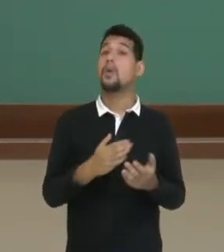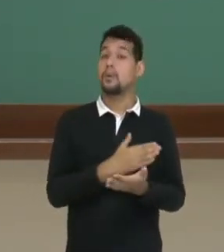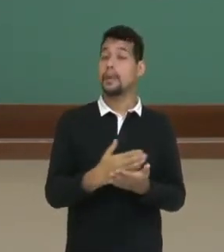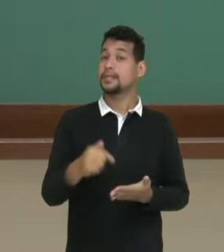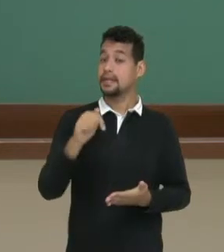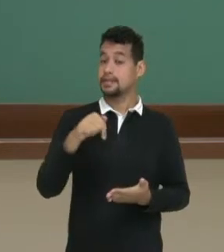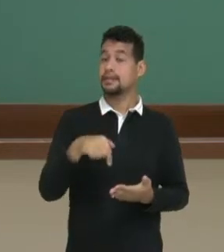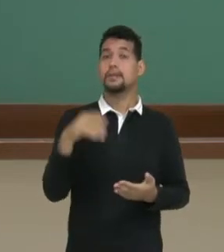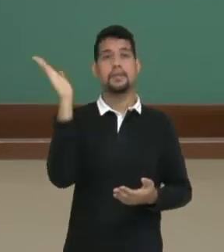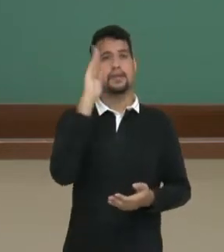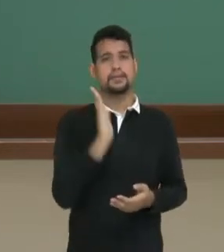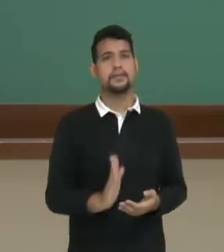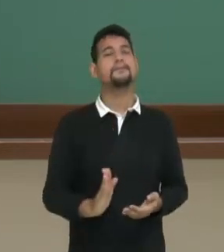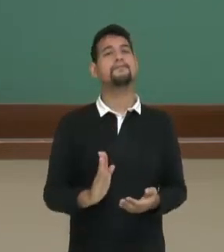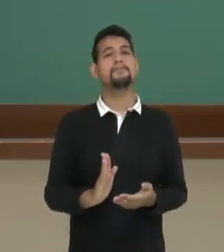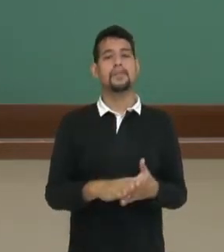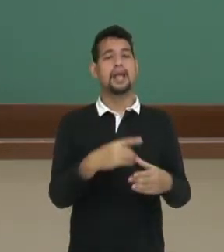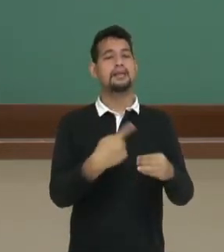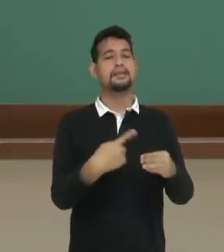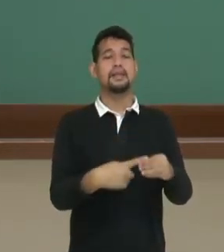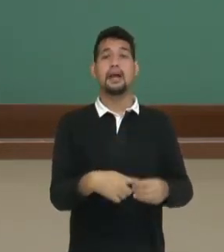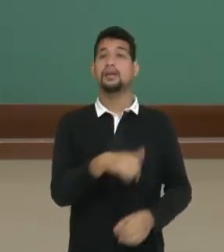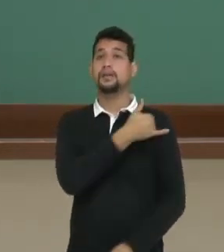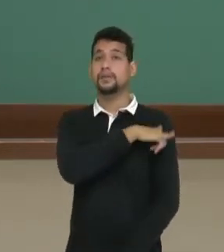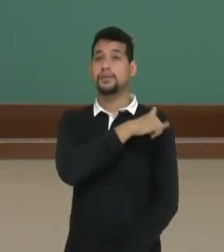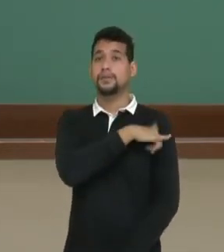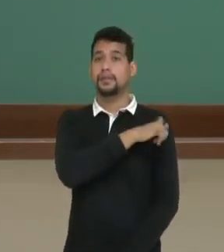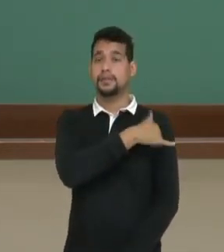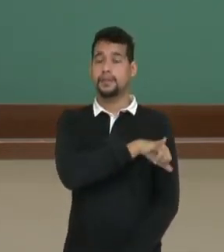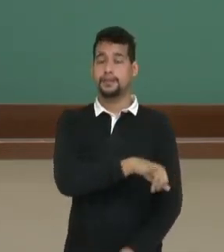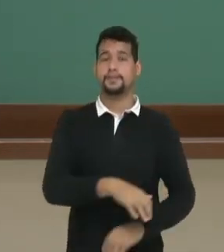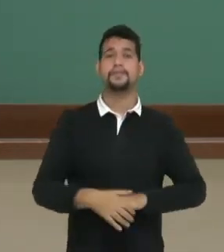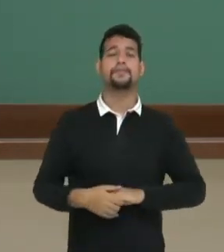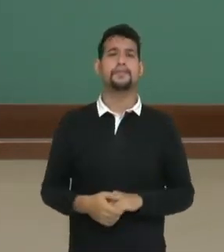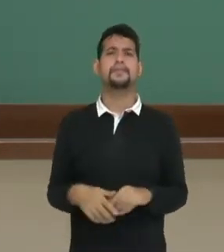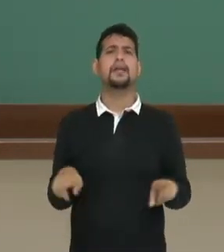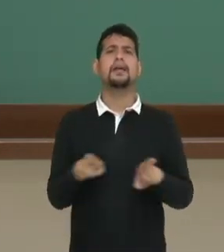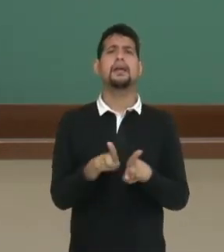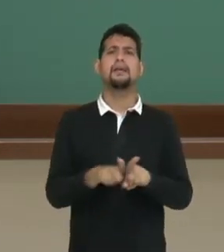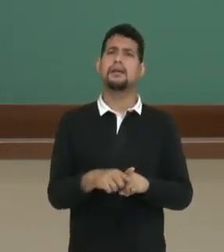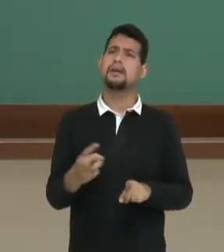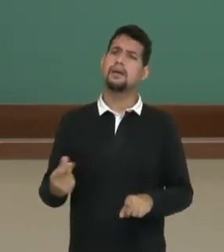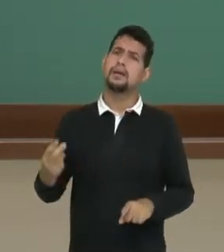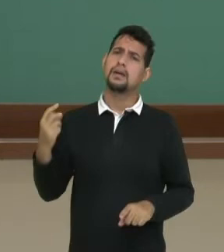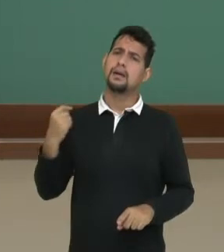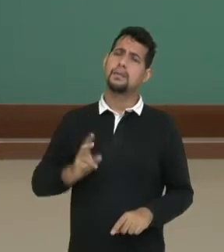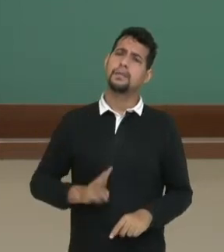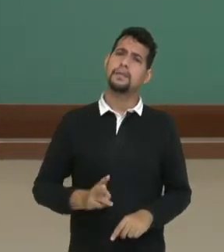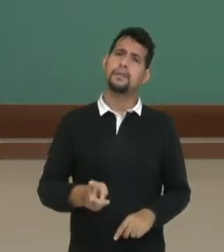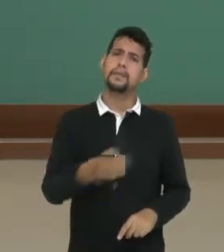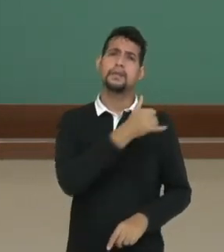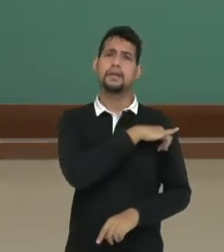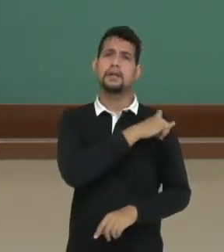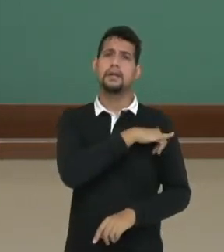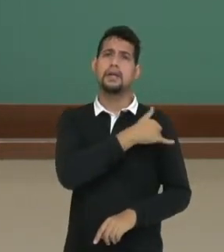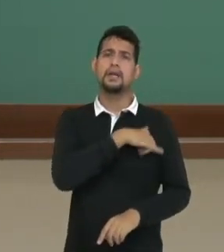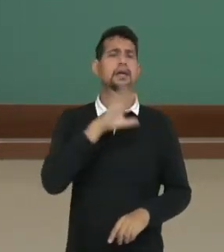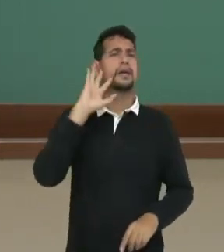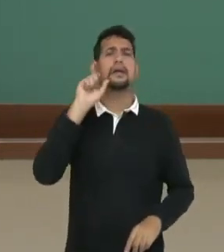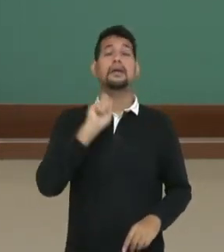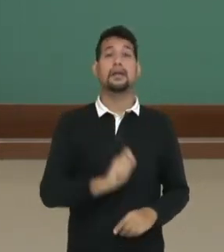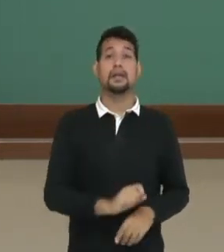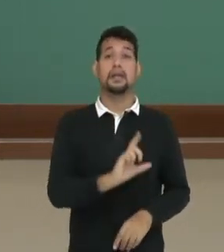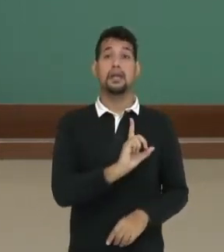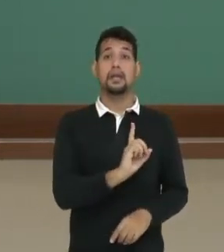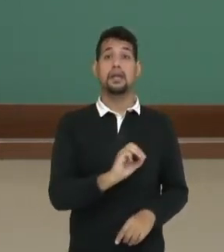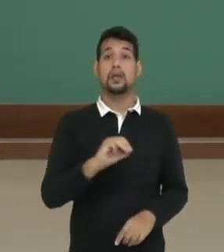o Brasil, passa a ser a cidade do Rio de Janeiro, né? Então, durante a sua permanência no Rio, né, Dom João